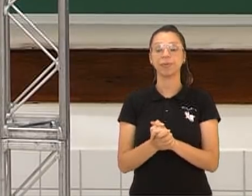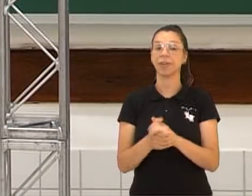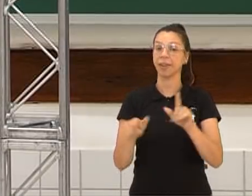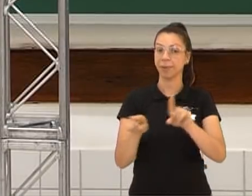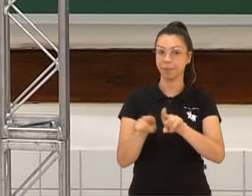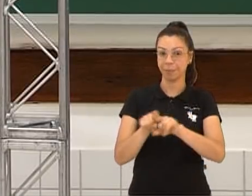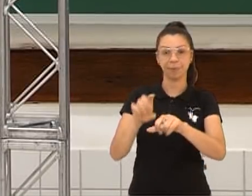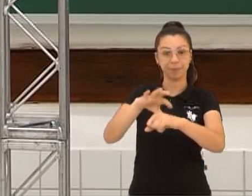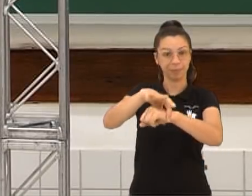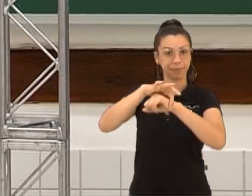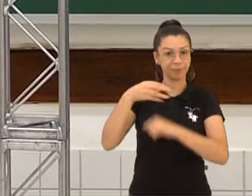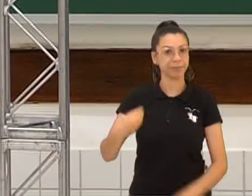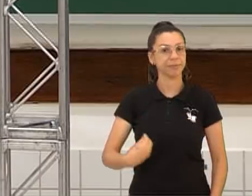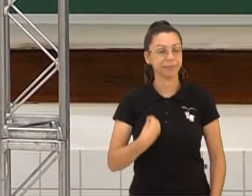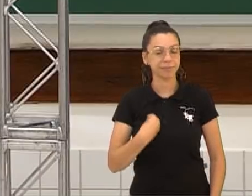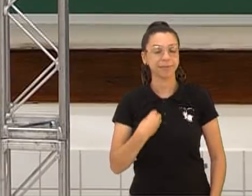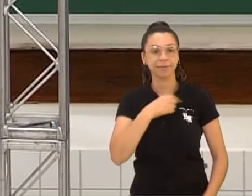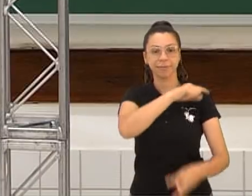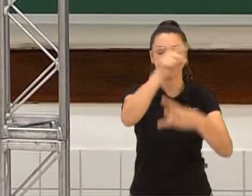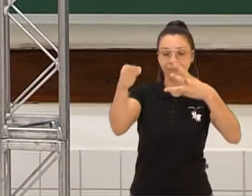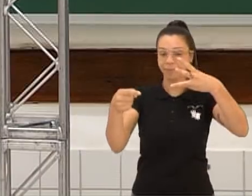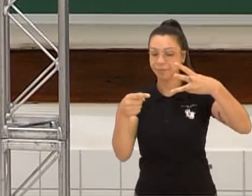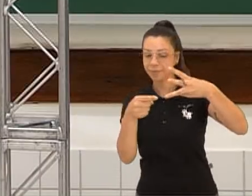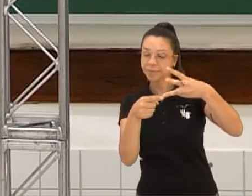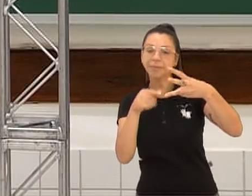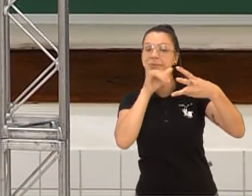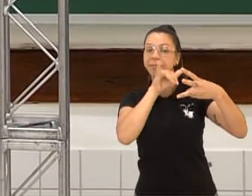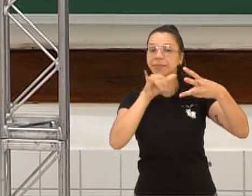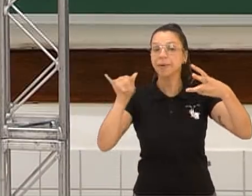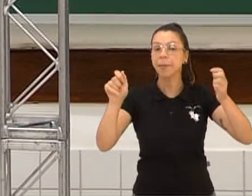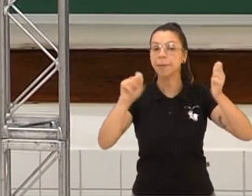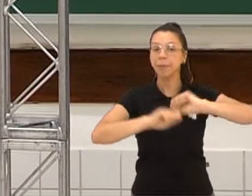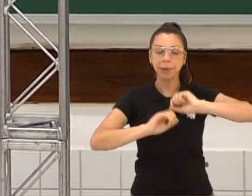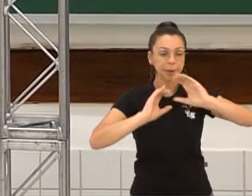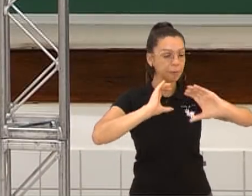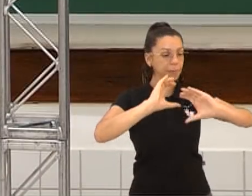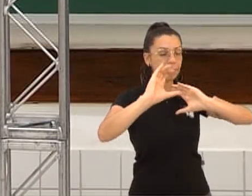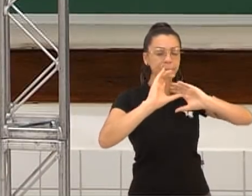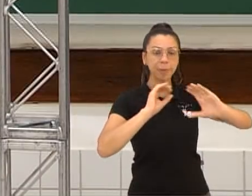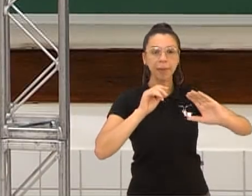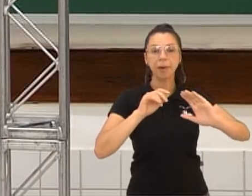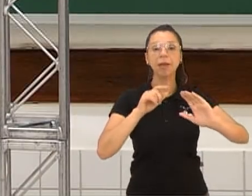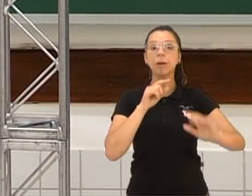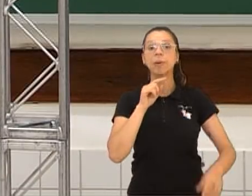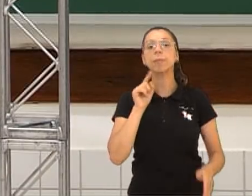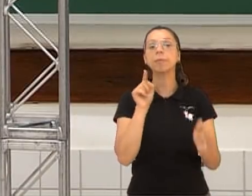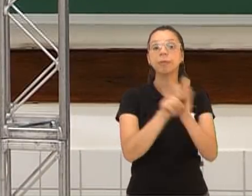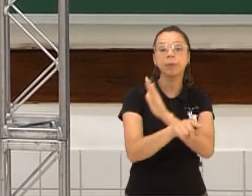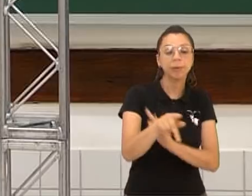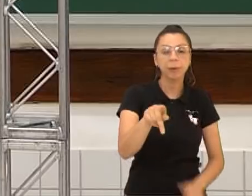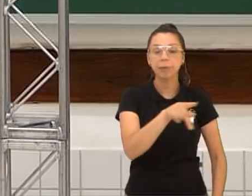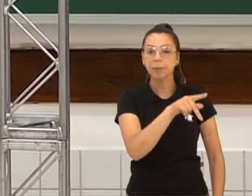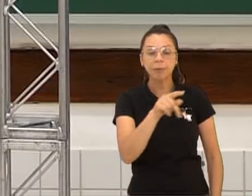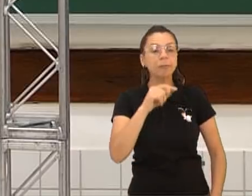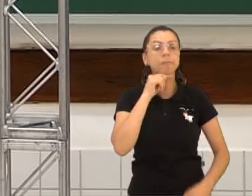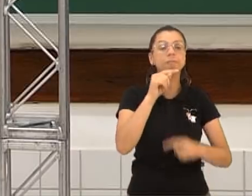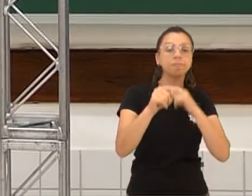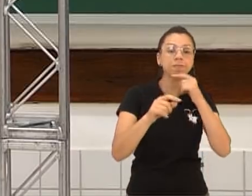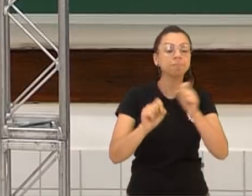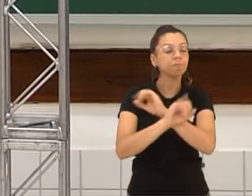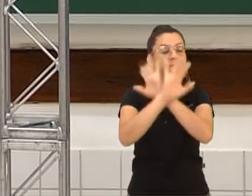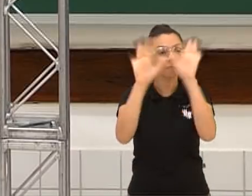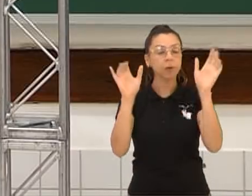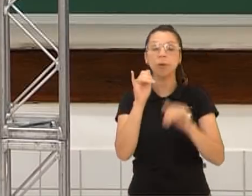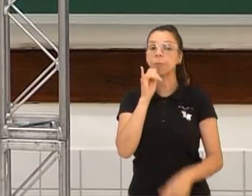sua presença. Terceiro, não menos importante, comunique-se com os seus professores tirando dúvidas. E se por acaso você ainda não